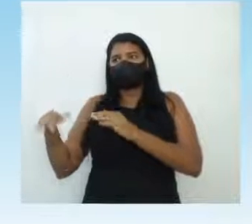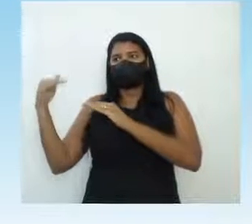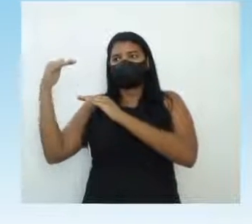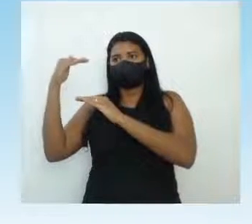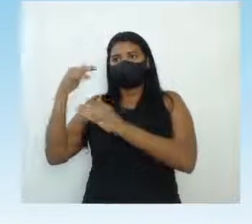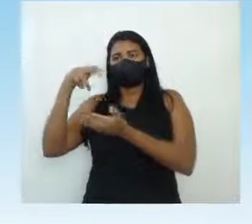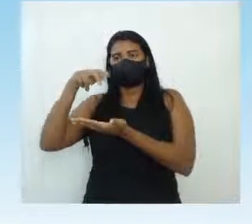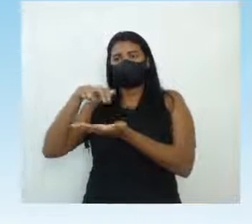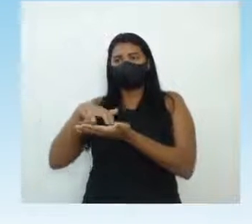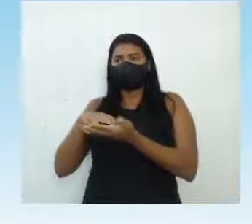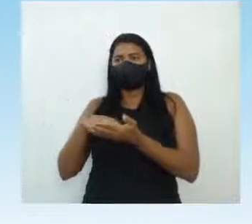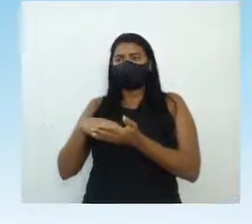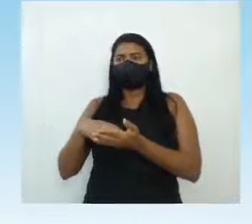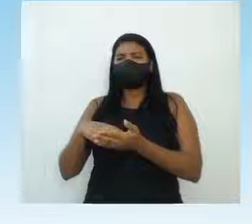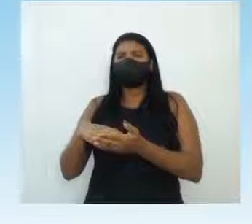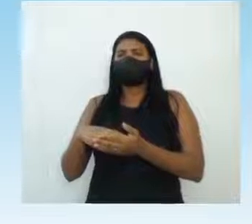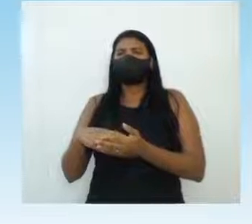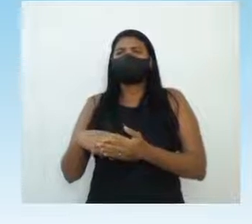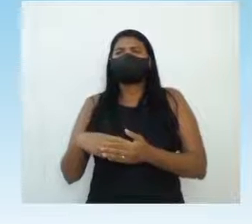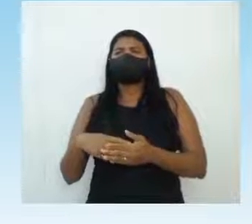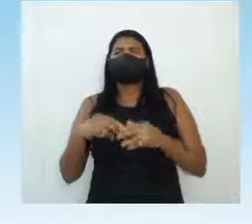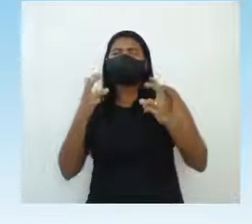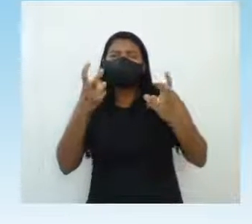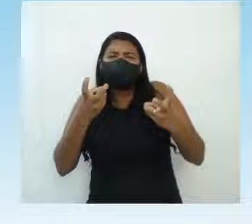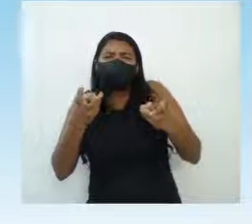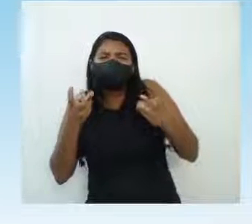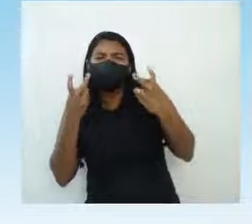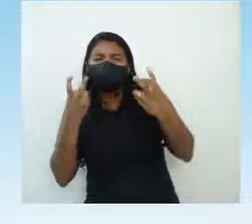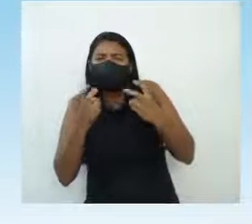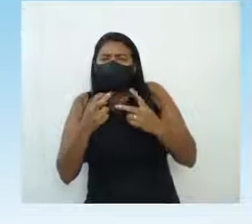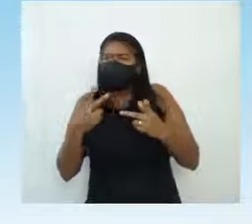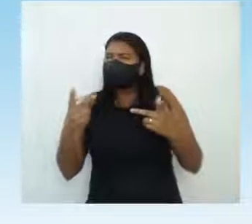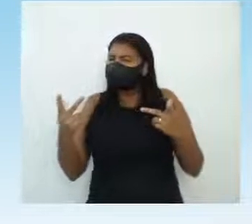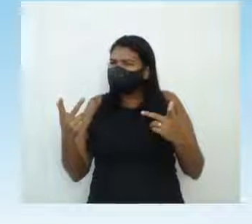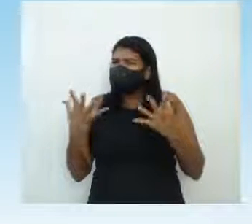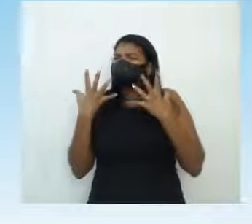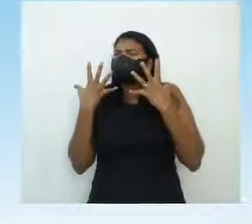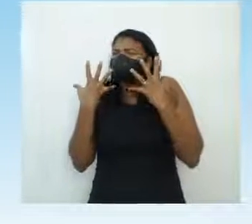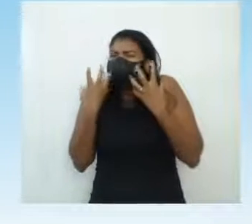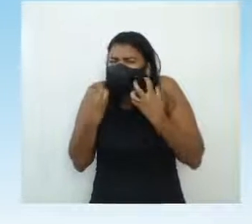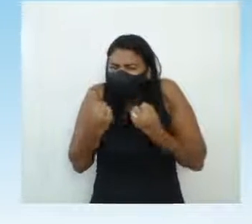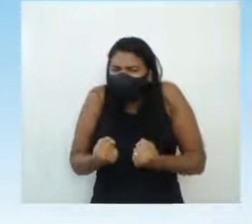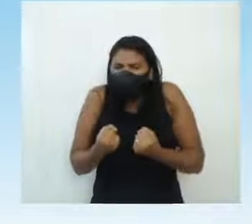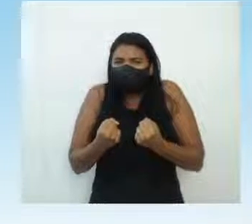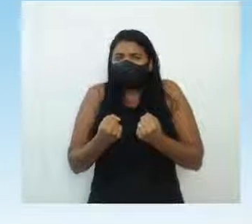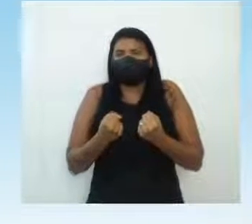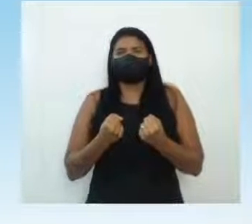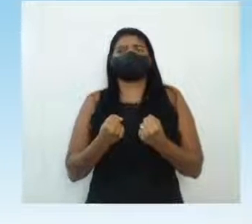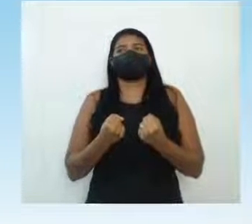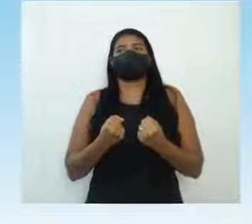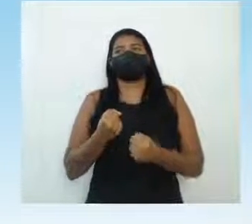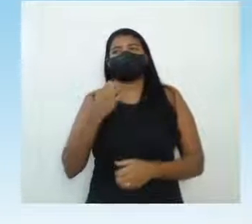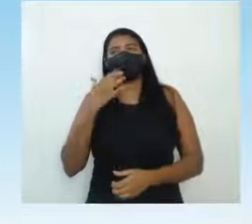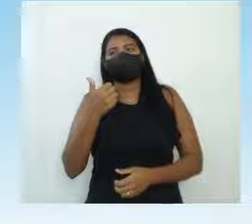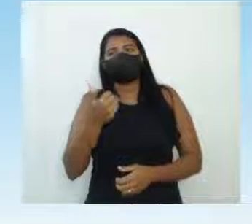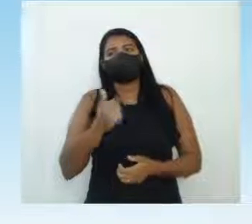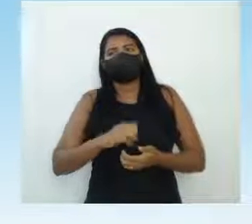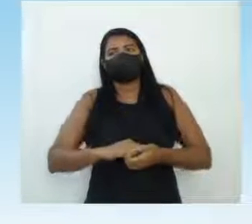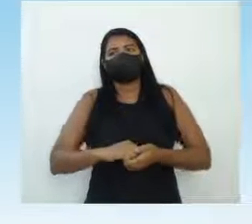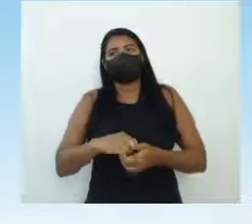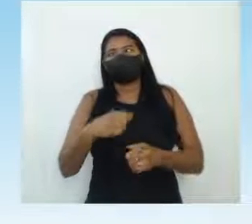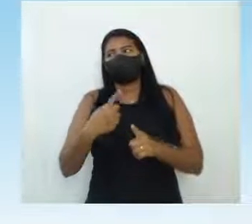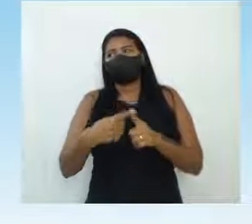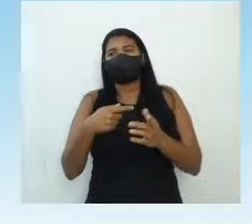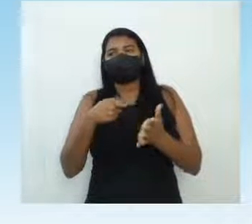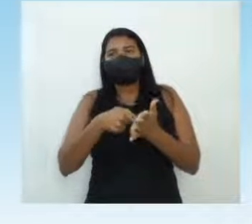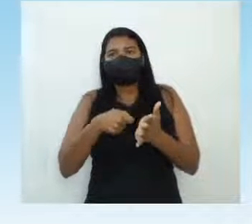Quem observa tem uma sensação que algo está muito pesado, que está muito denso, porque